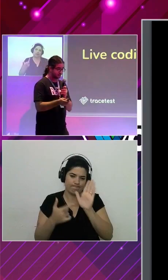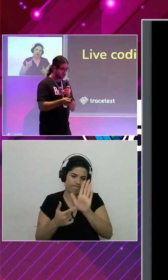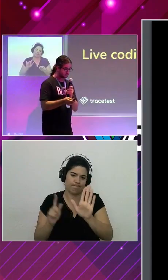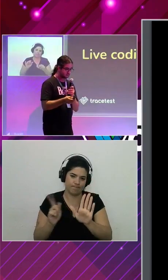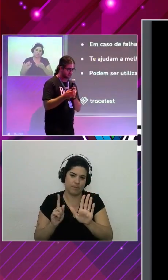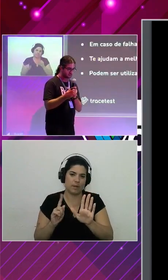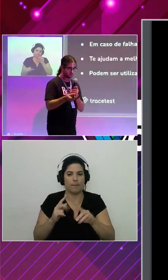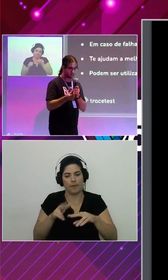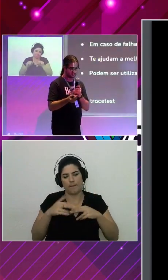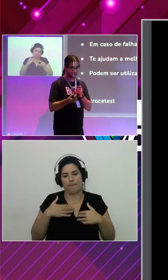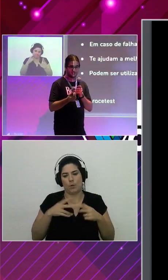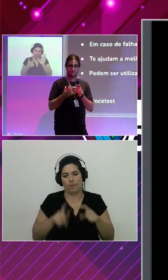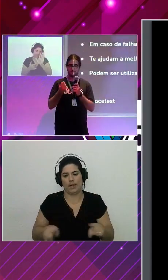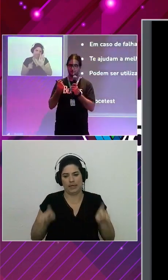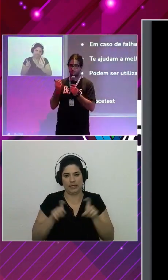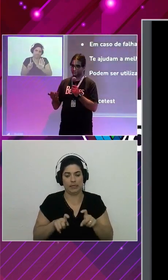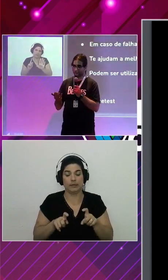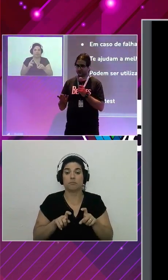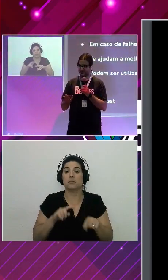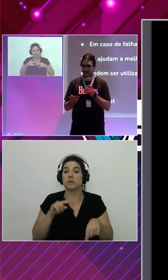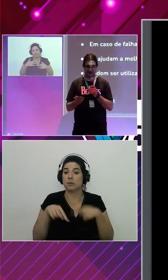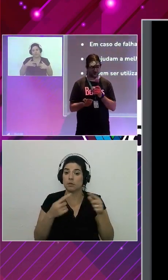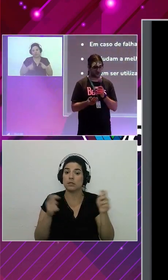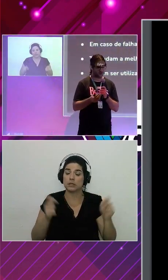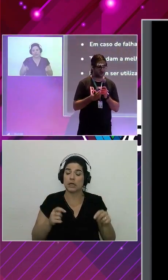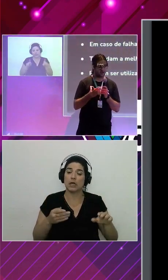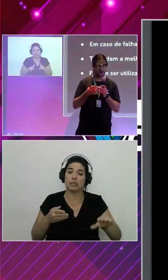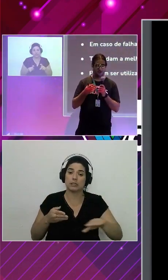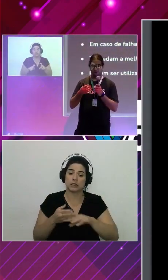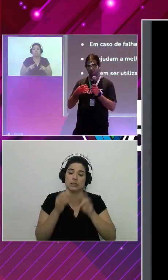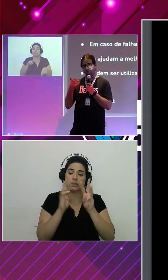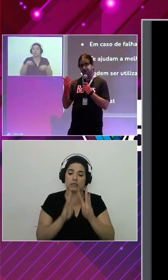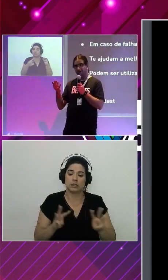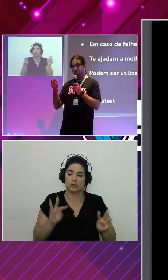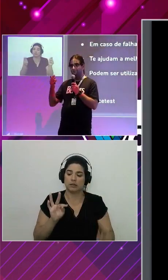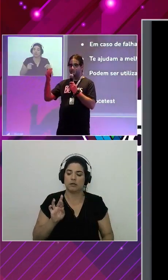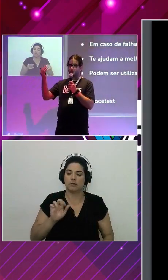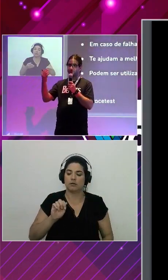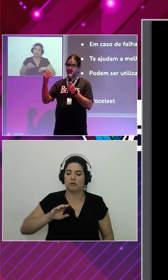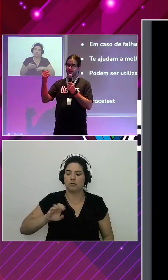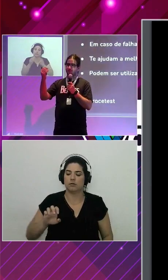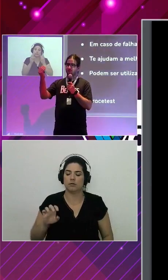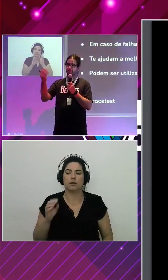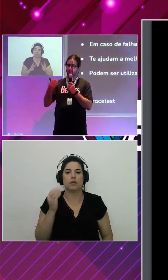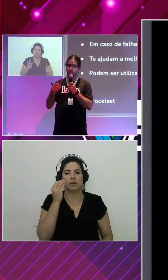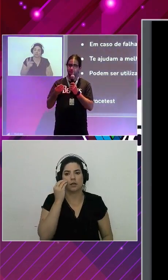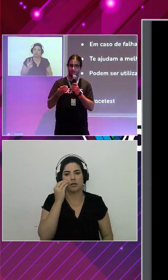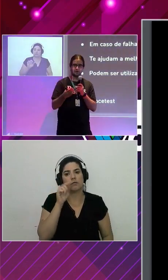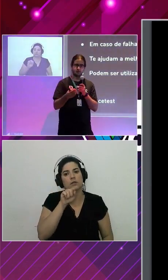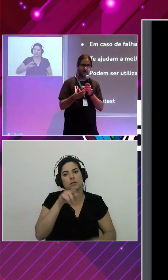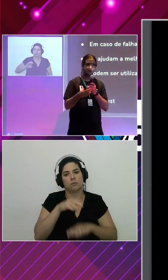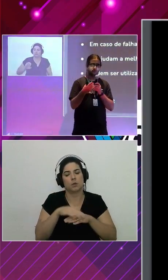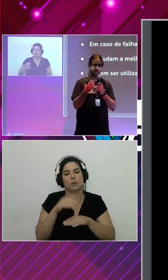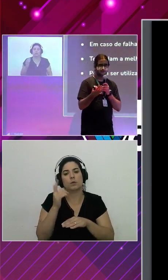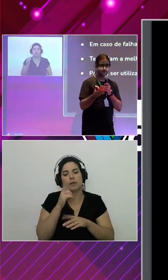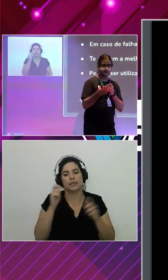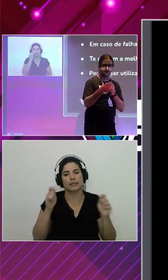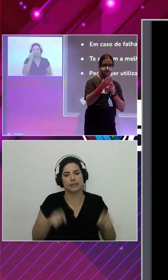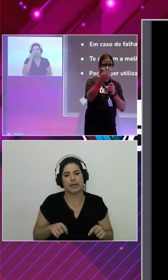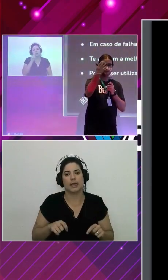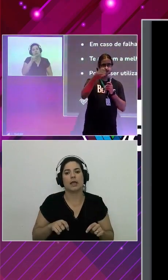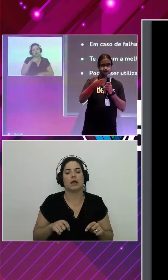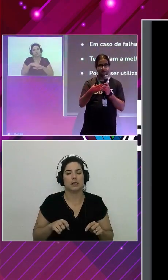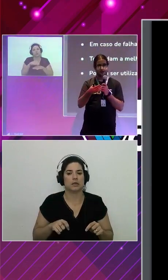ver depois no próprio site do TraceTest é que você consegue, via uma UI ou via